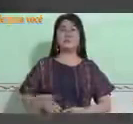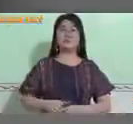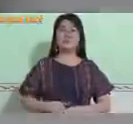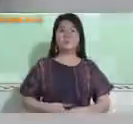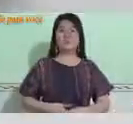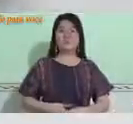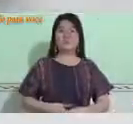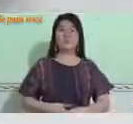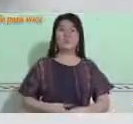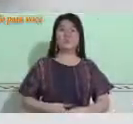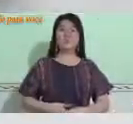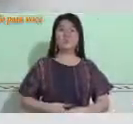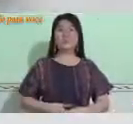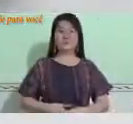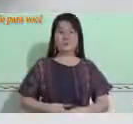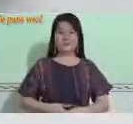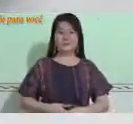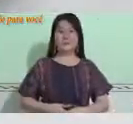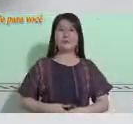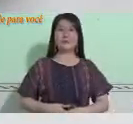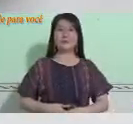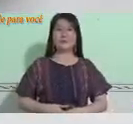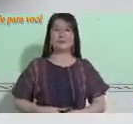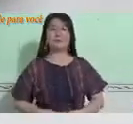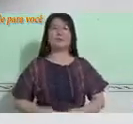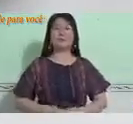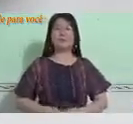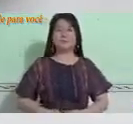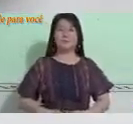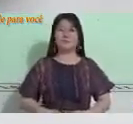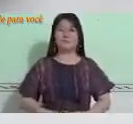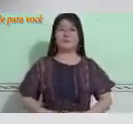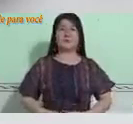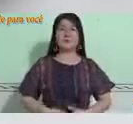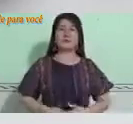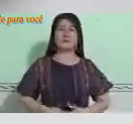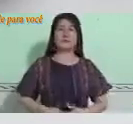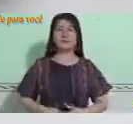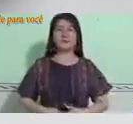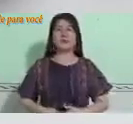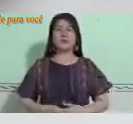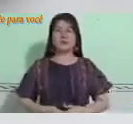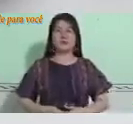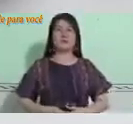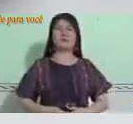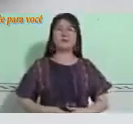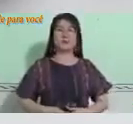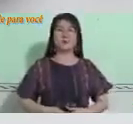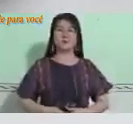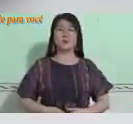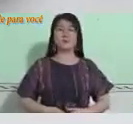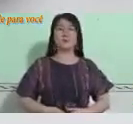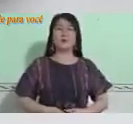da auscultação pulmonar e da realização de exames complementares, como a espirometria e testes de